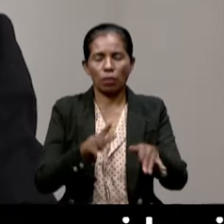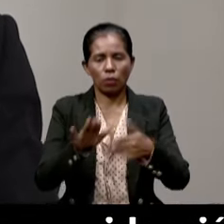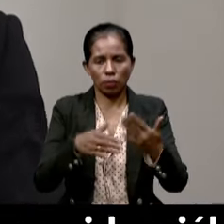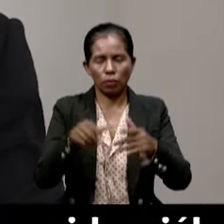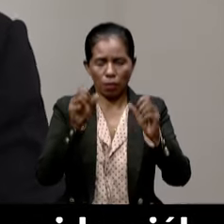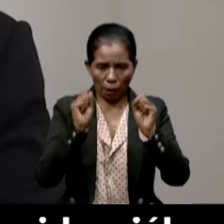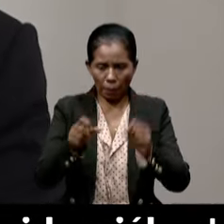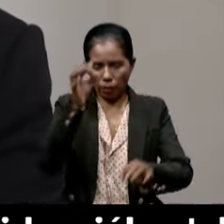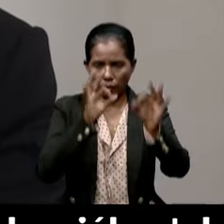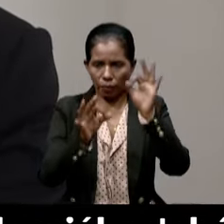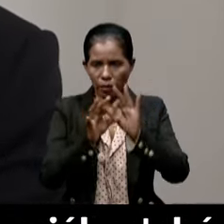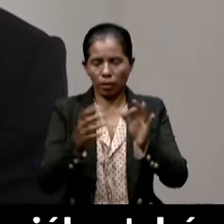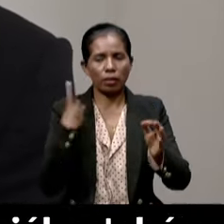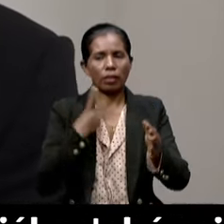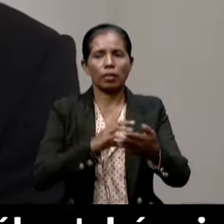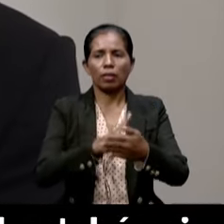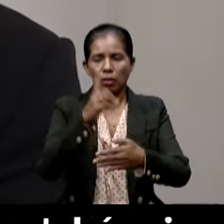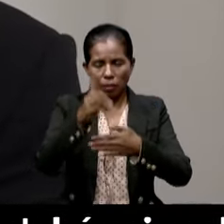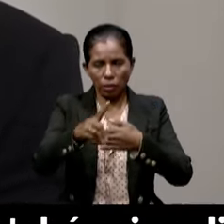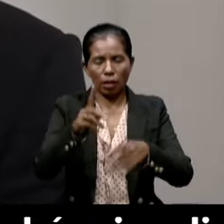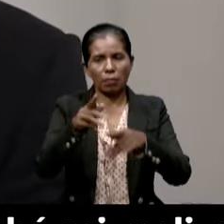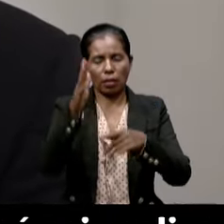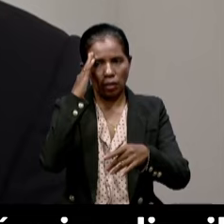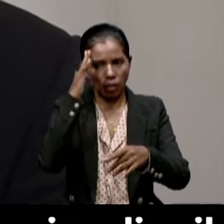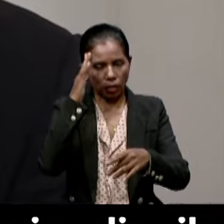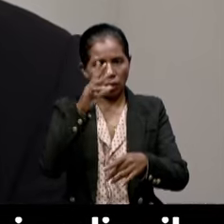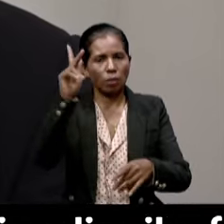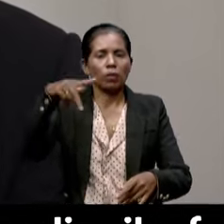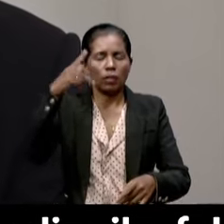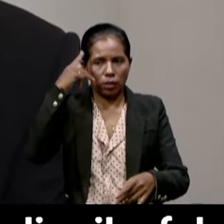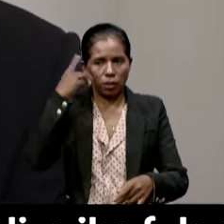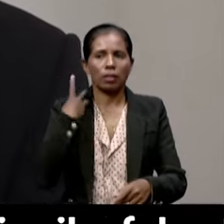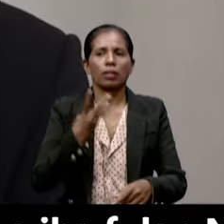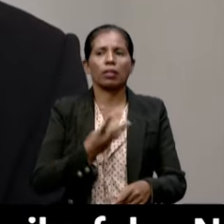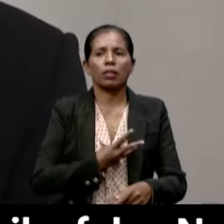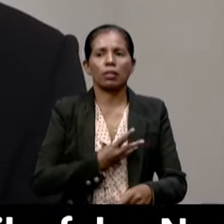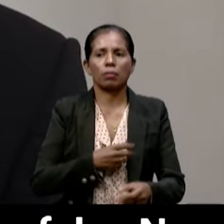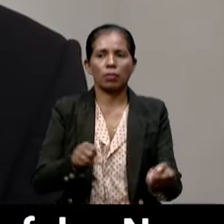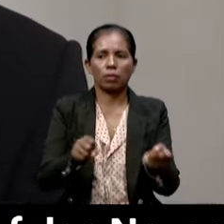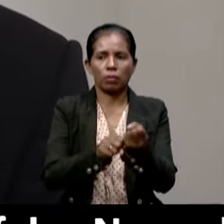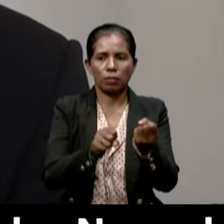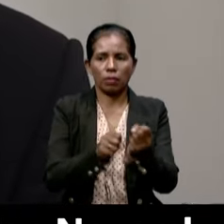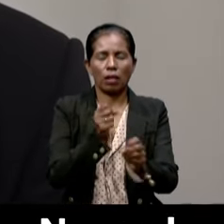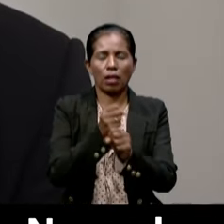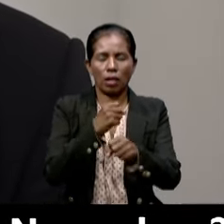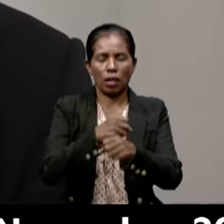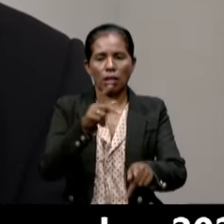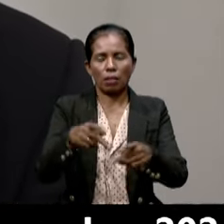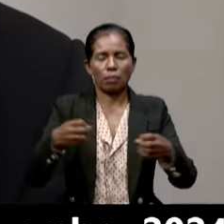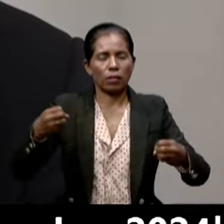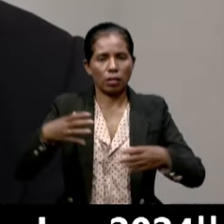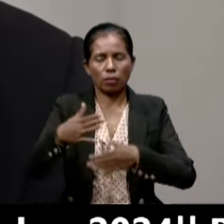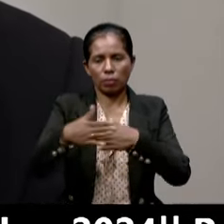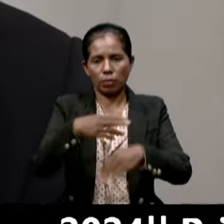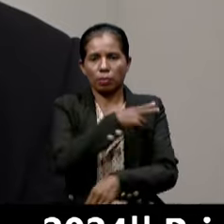gale. Ita kare desenvolve to opinião, satan opinião politika. Ne ita mos kontribui ba halo povo tau kata ke basic ba sentro Saudi